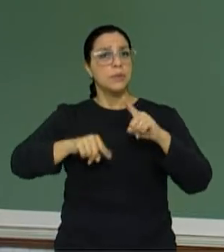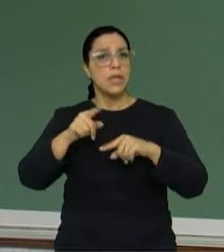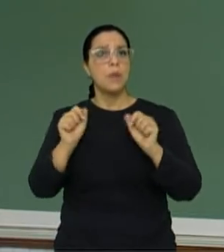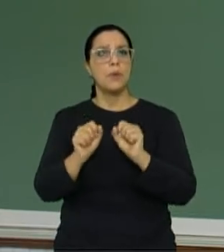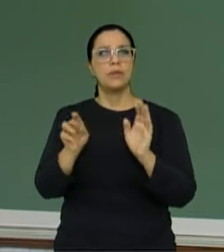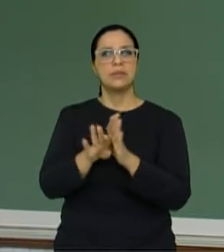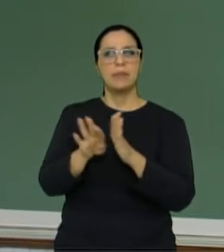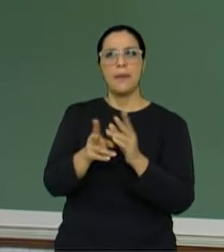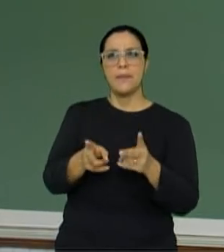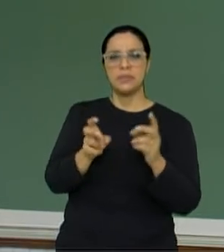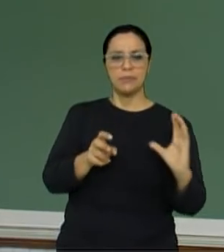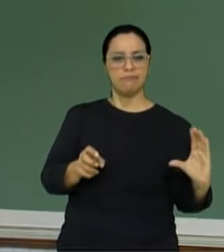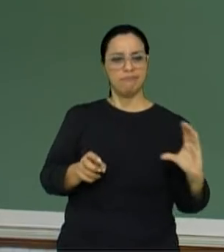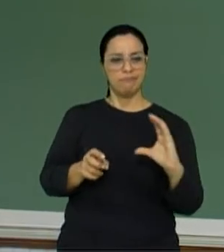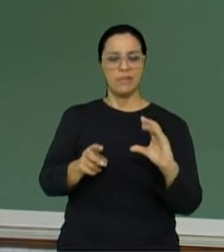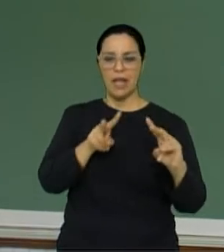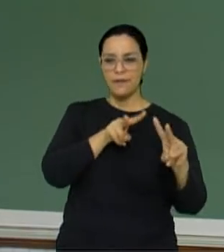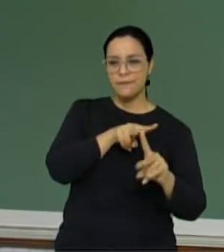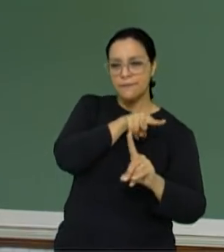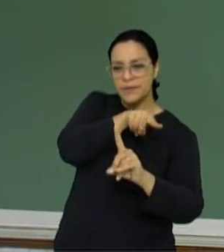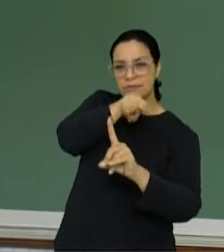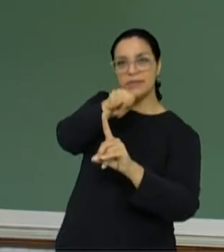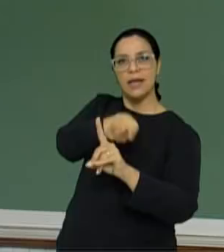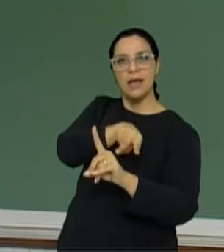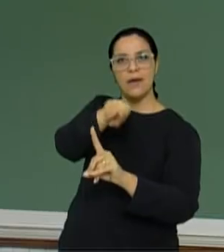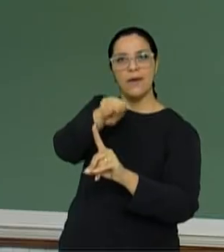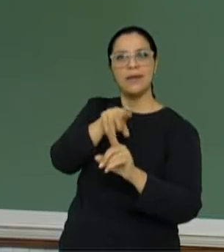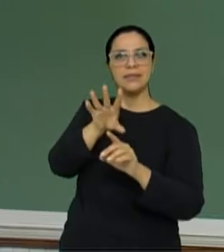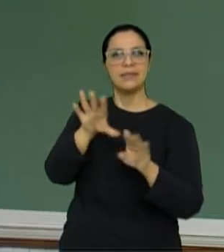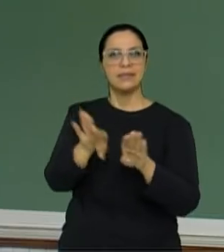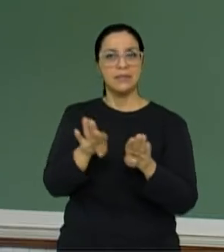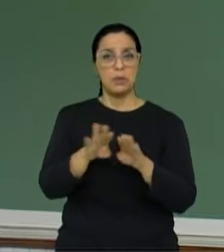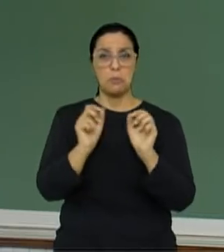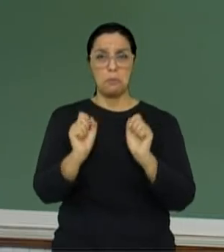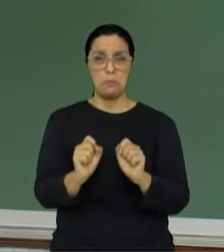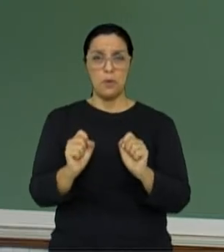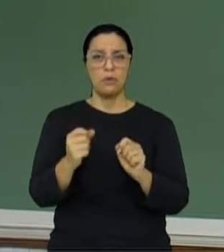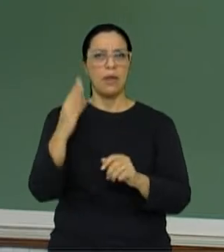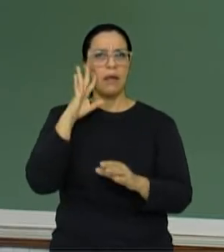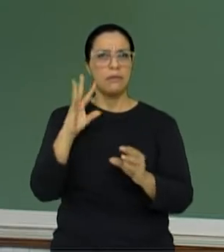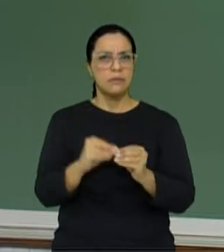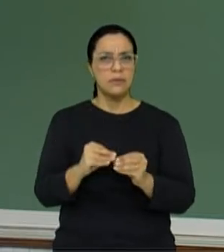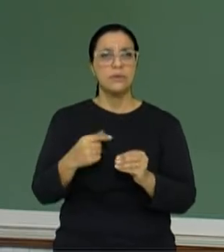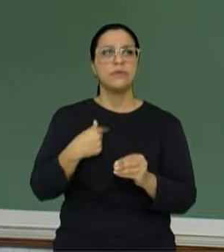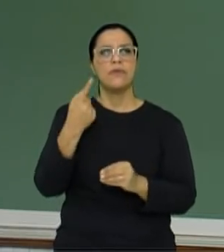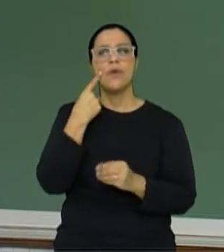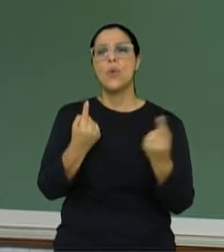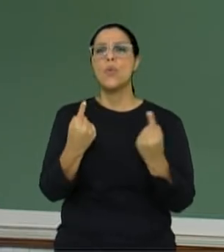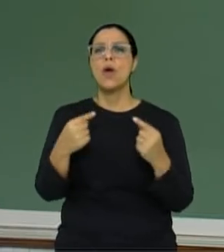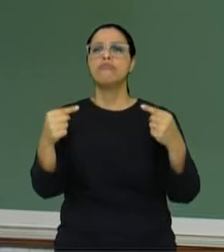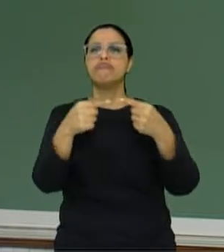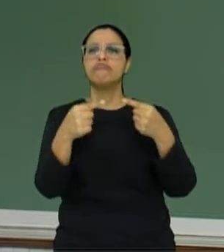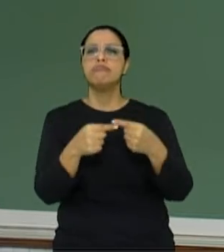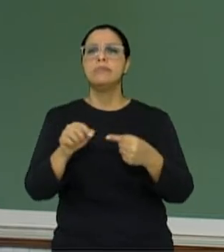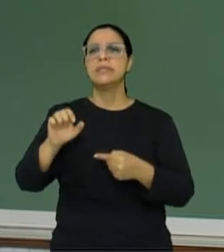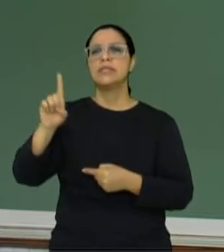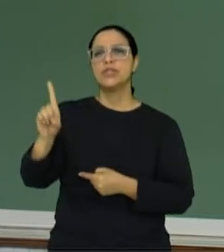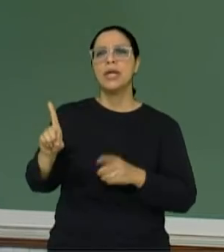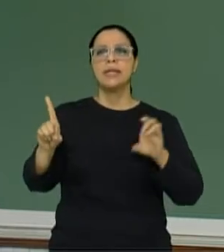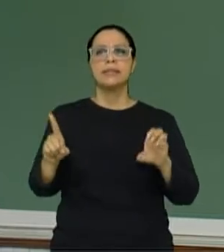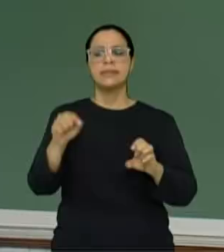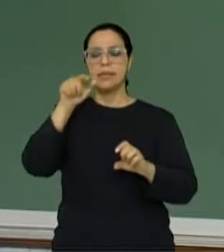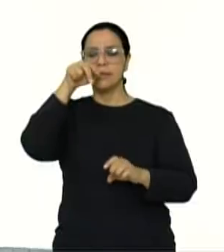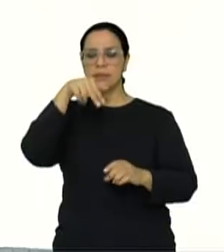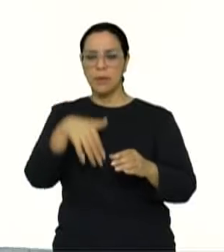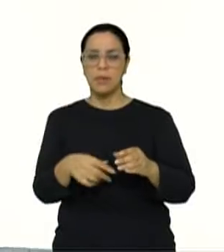pode perceber que a vista frontal pode ser vista de cá também, beleza? Entenderam isso? Então eu vou dar um tempinho para que vocês tentem fazer isso daqui